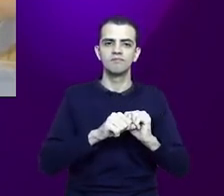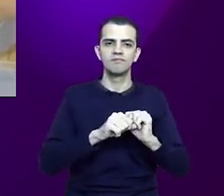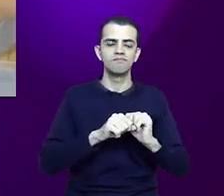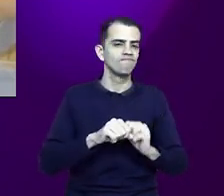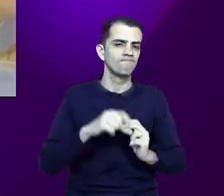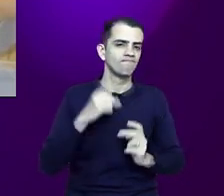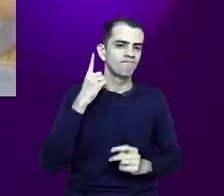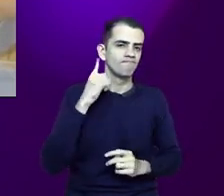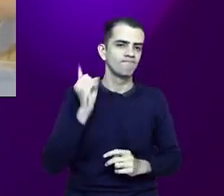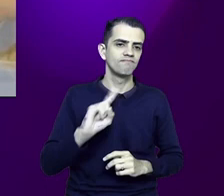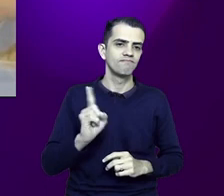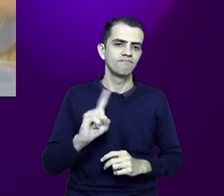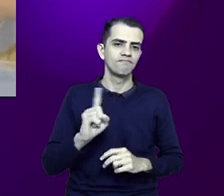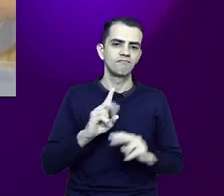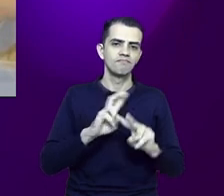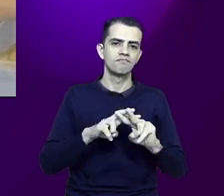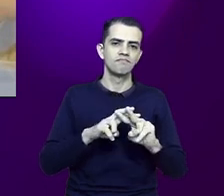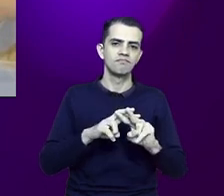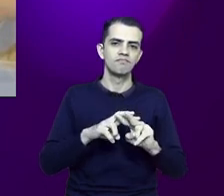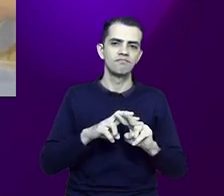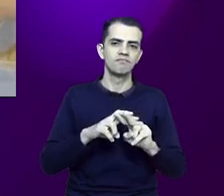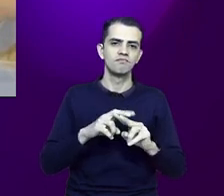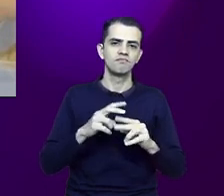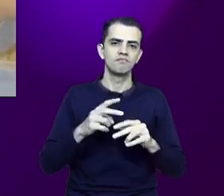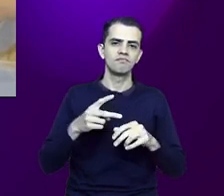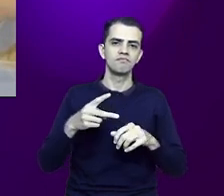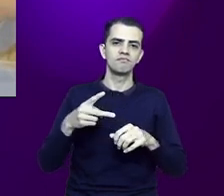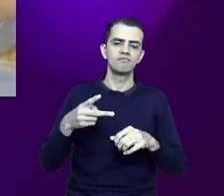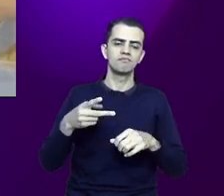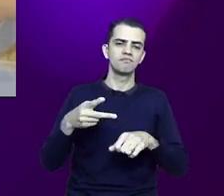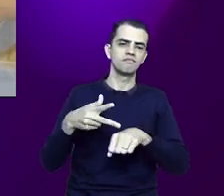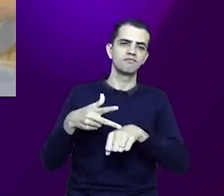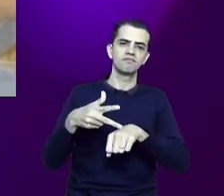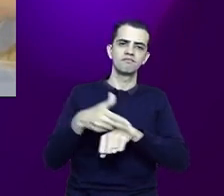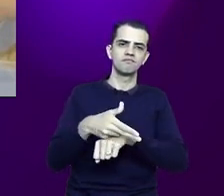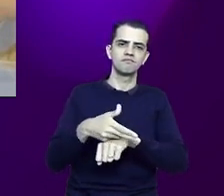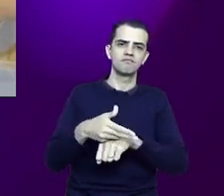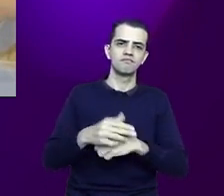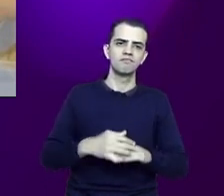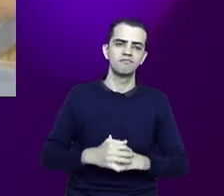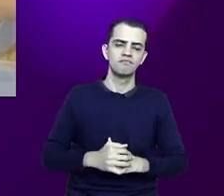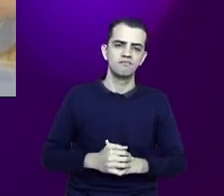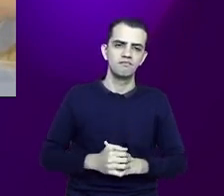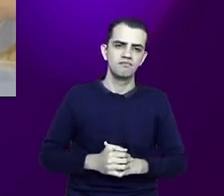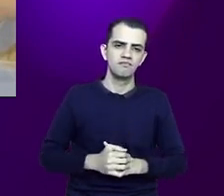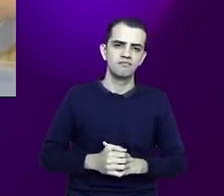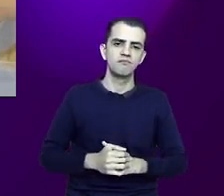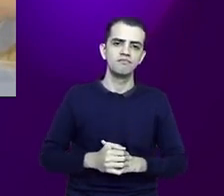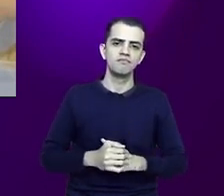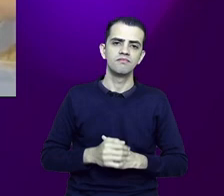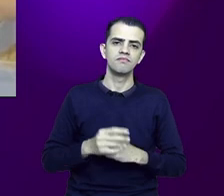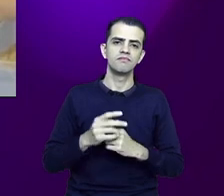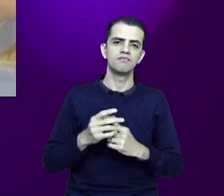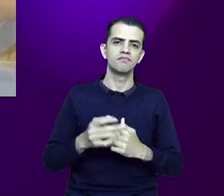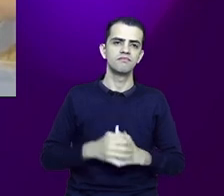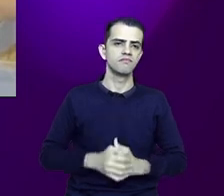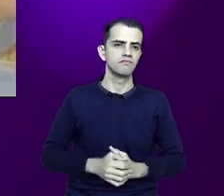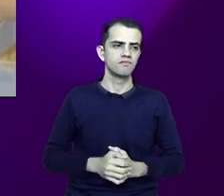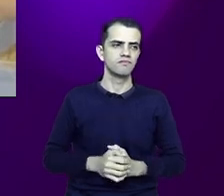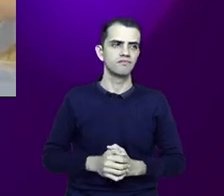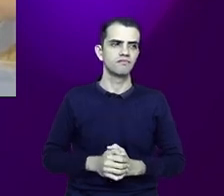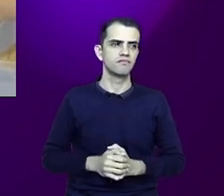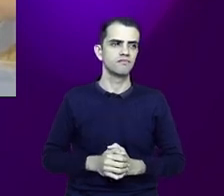ferragem, estão colocando na tomografia com as caras, e ela vai reconstruir,